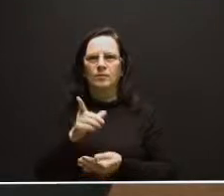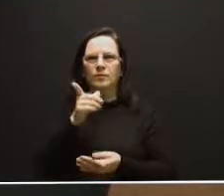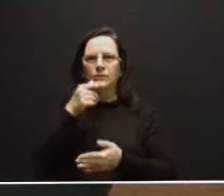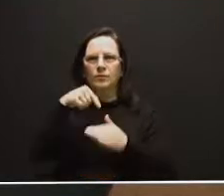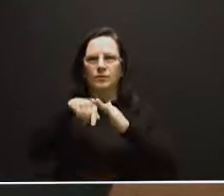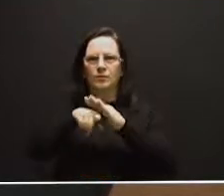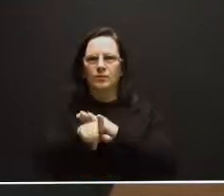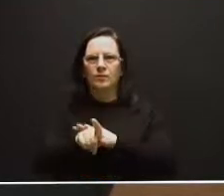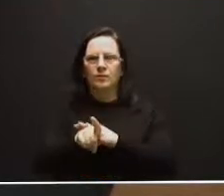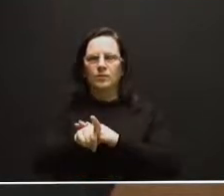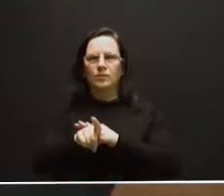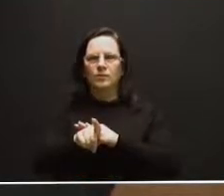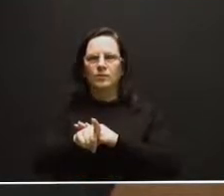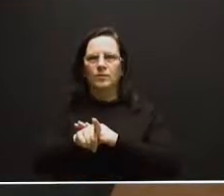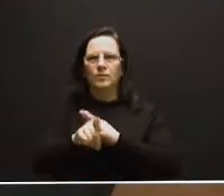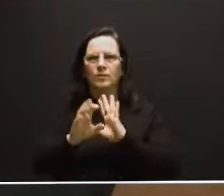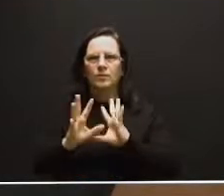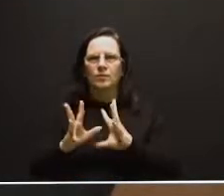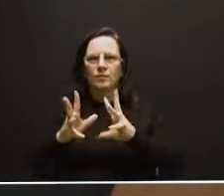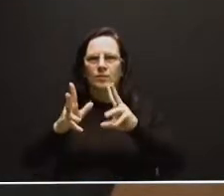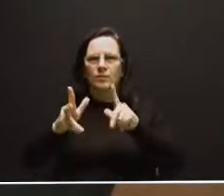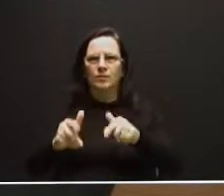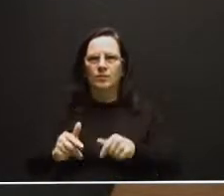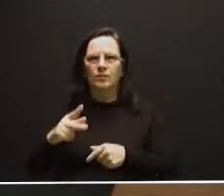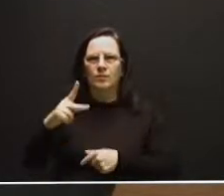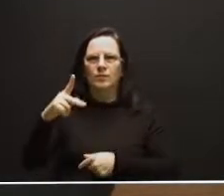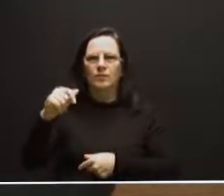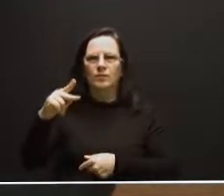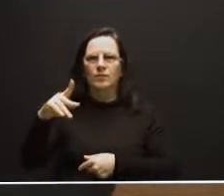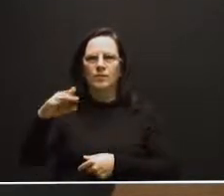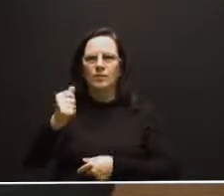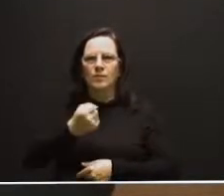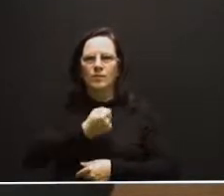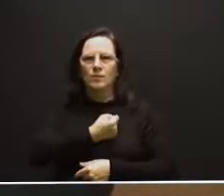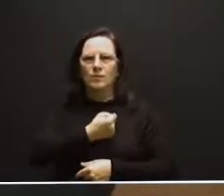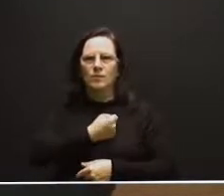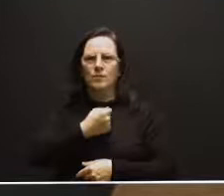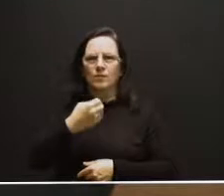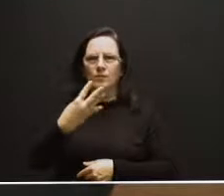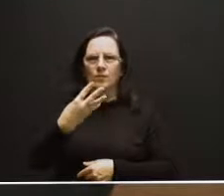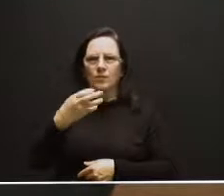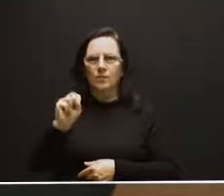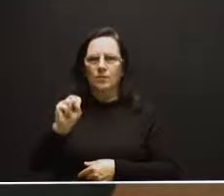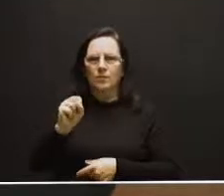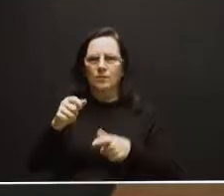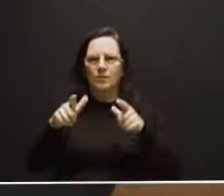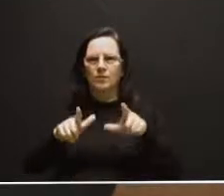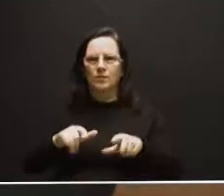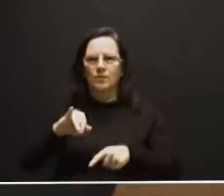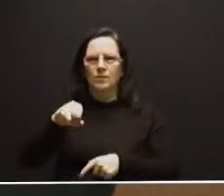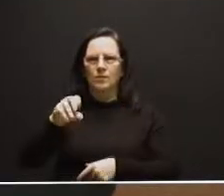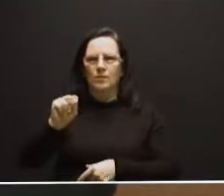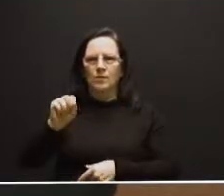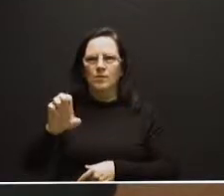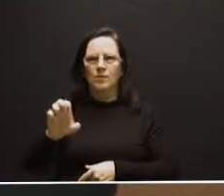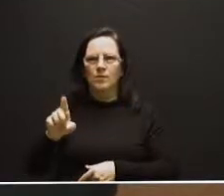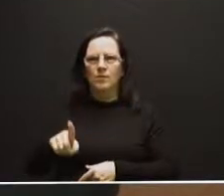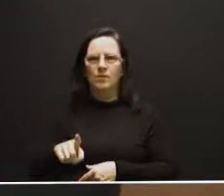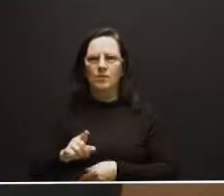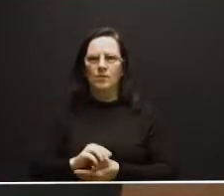santo antônio de pádua em frente ao número 48 na vila são josé